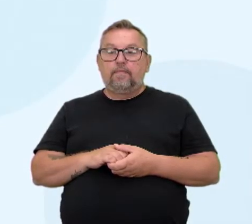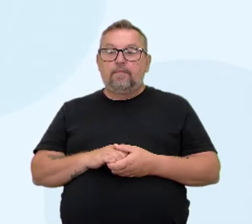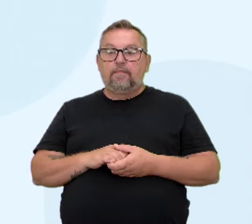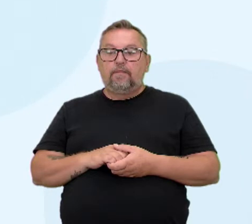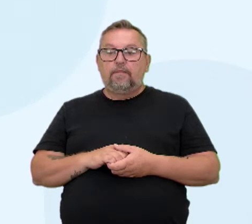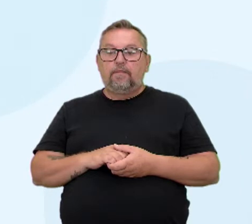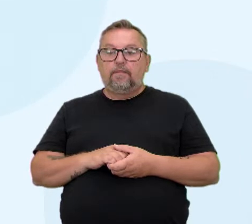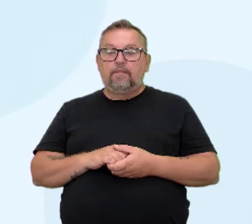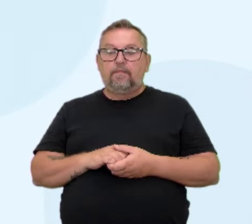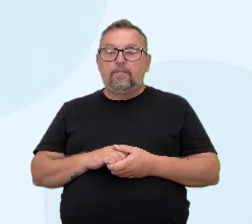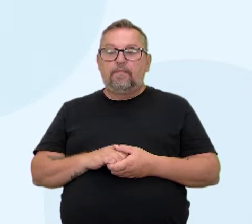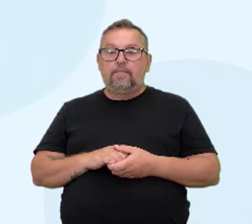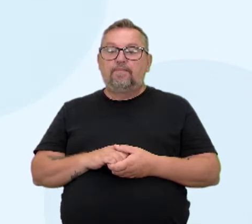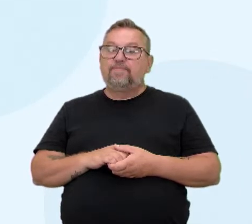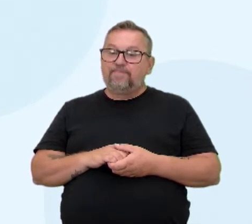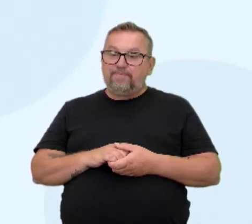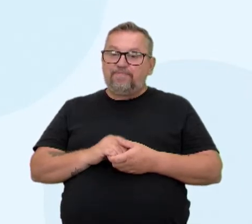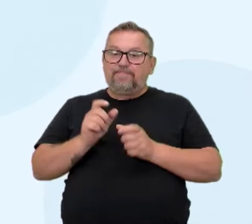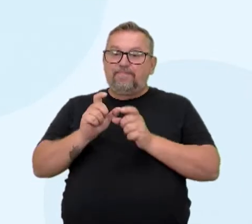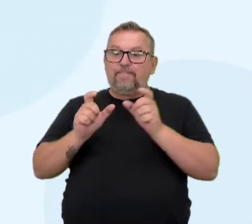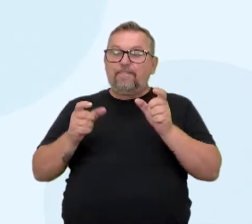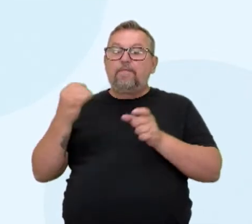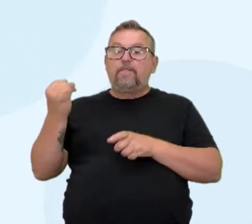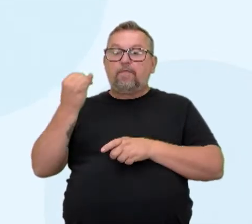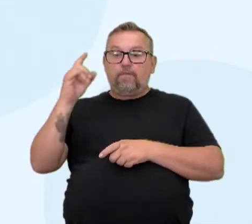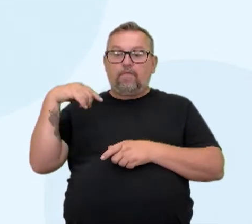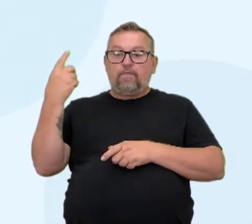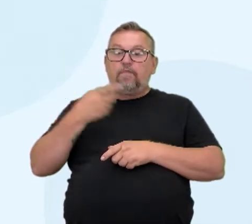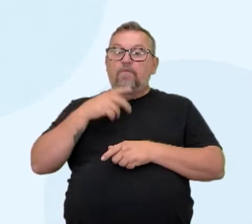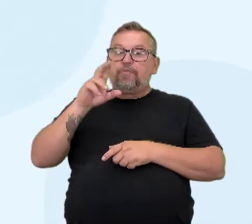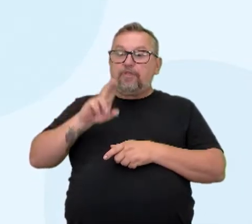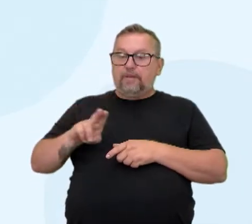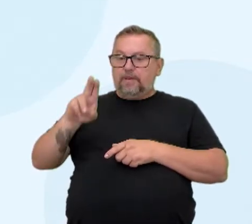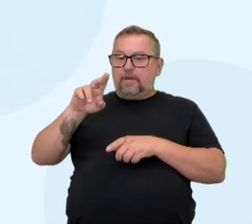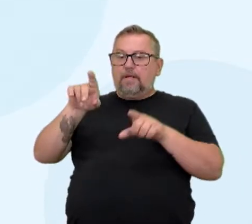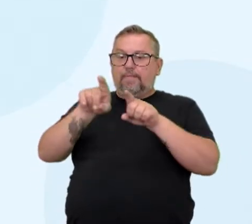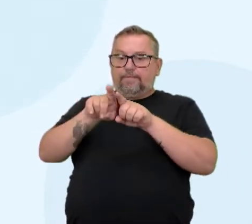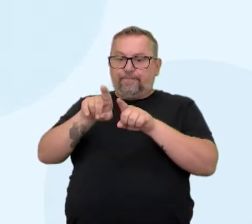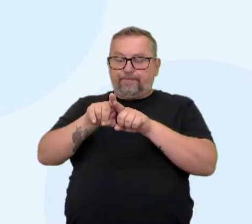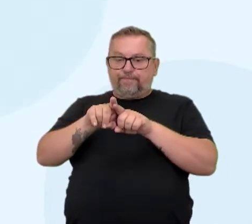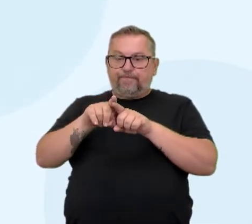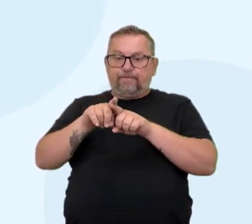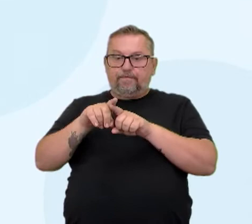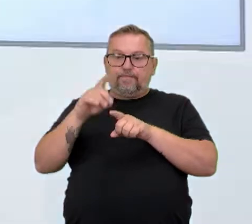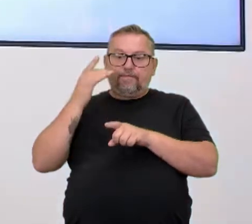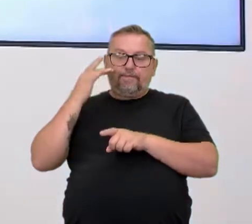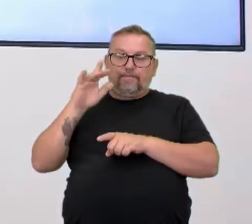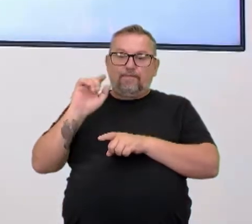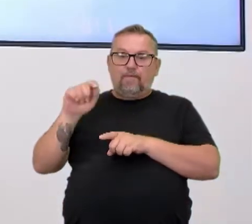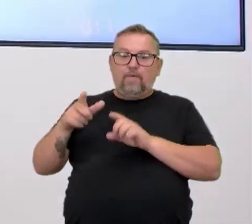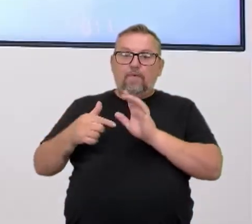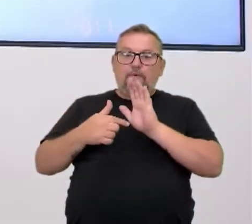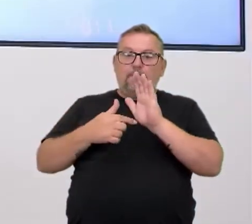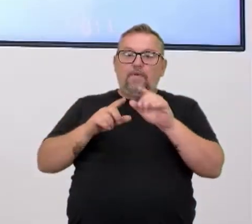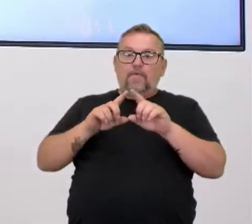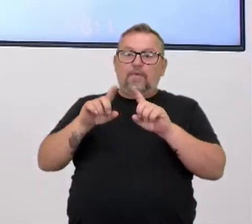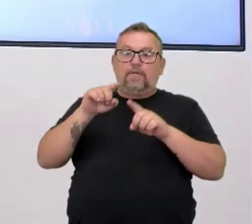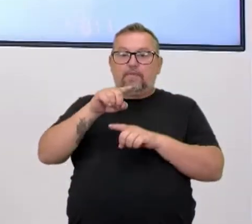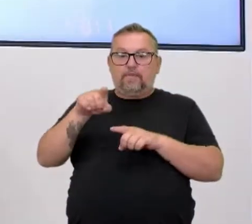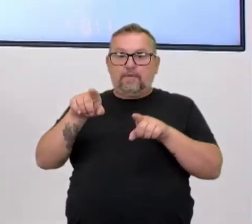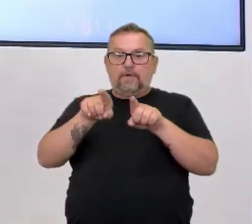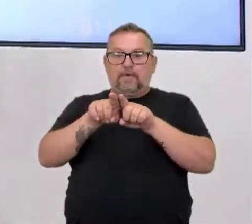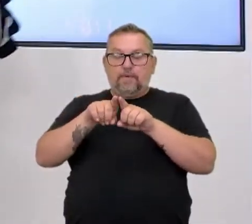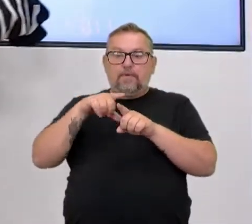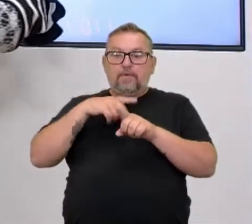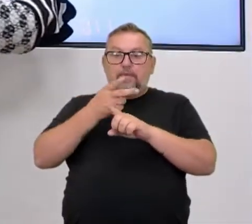Orçamento financeiro. As palavras-chave aí que eu posso estar indicando, nem sei se eu posso estar indicando, né? Mas que para vocês